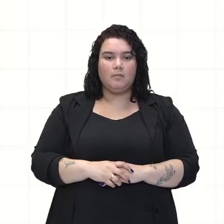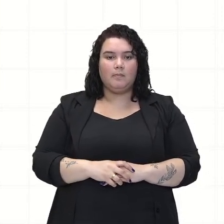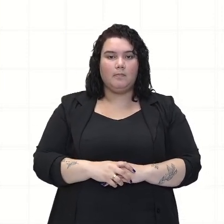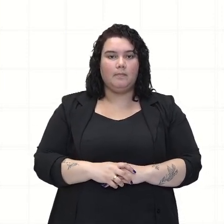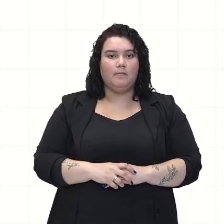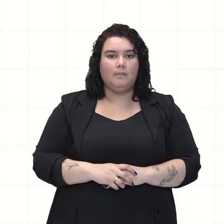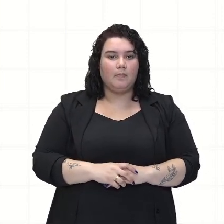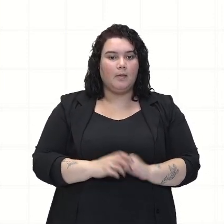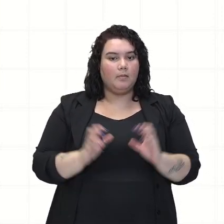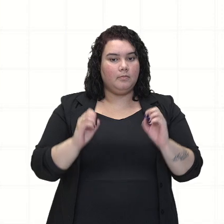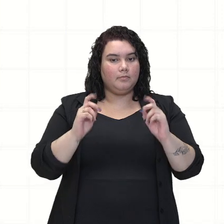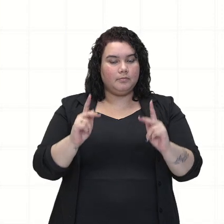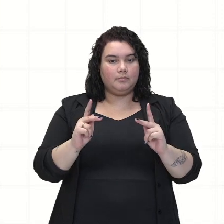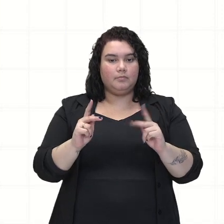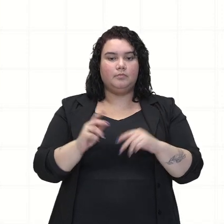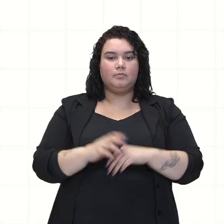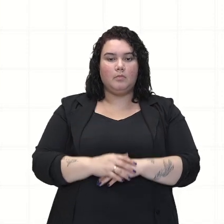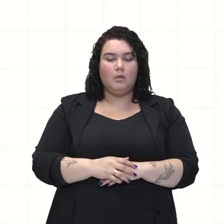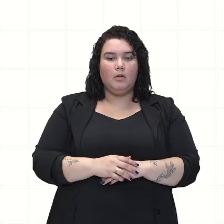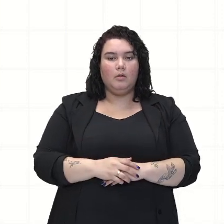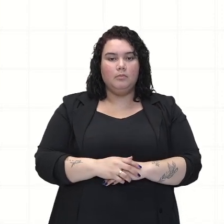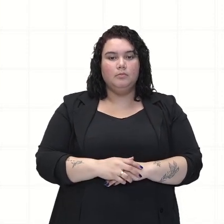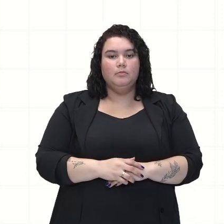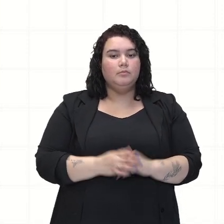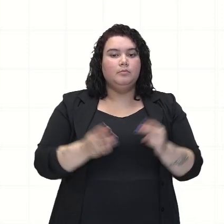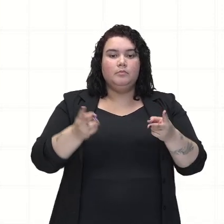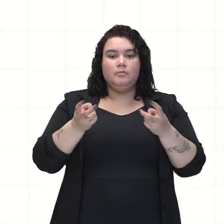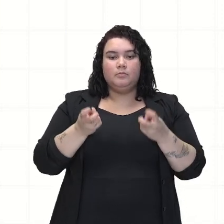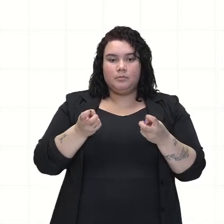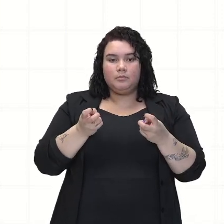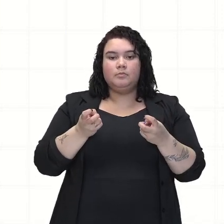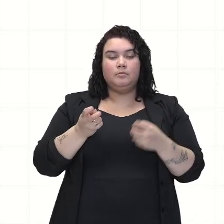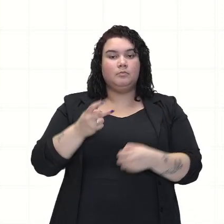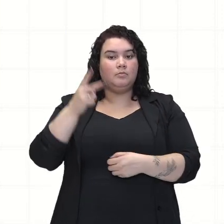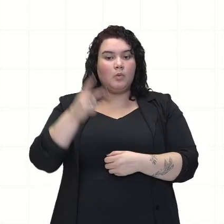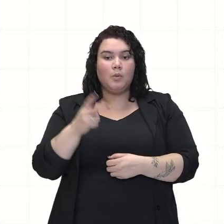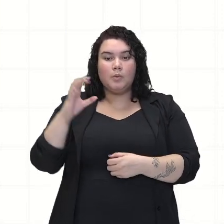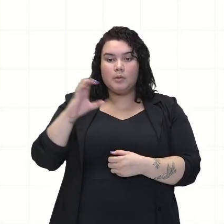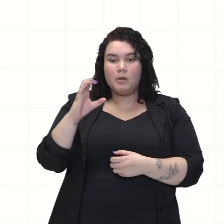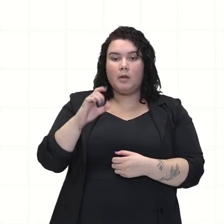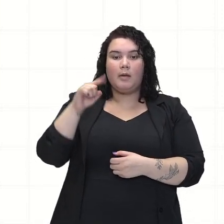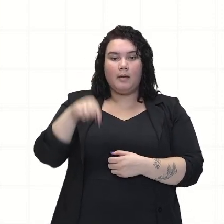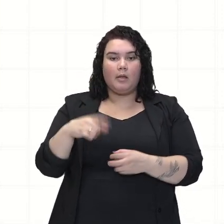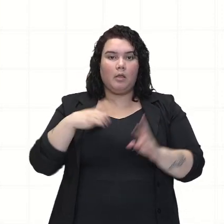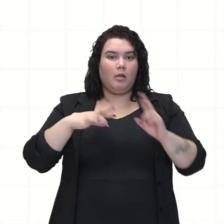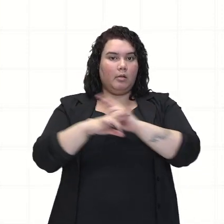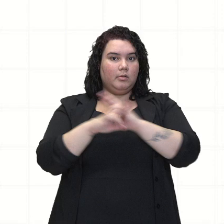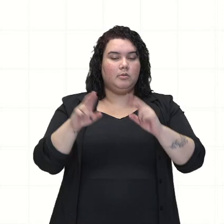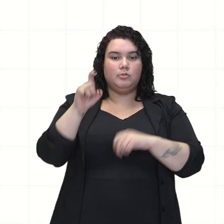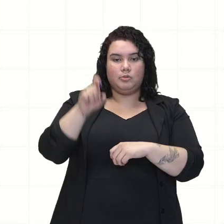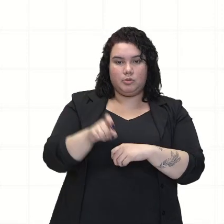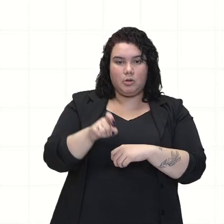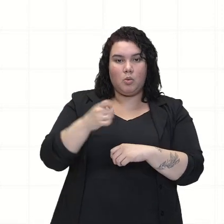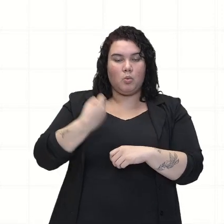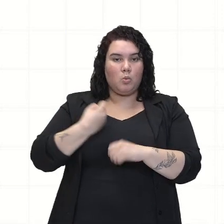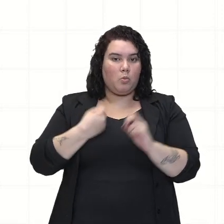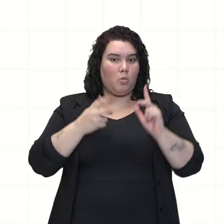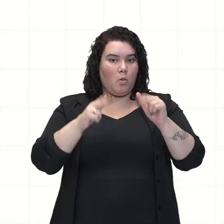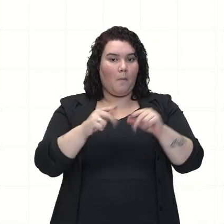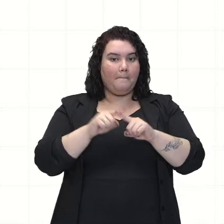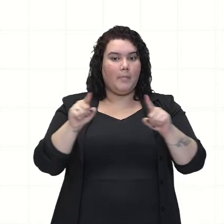bom. Aqui também, né? Ó, os dois estão no menos 2 em relação a x, mas em relação a